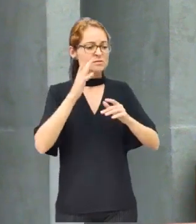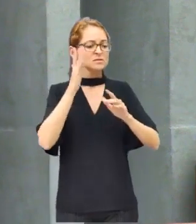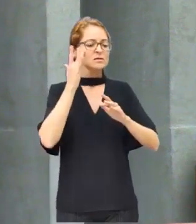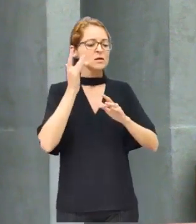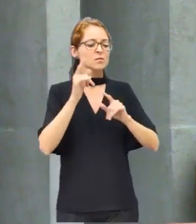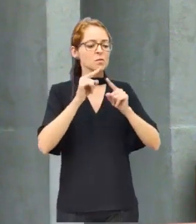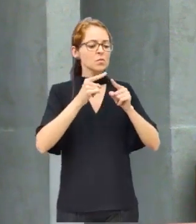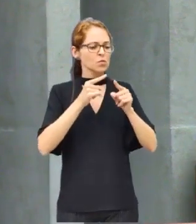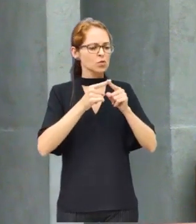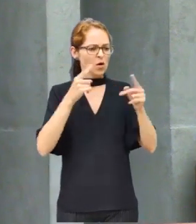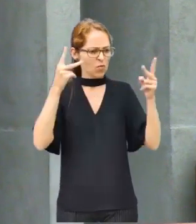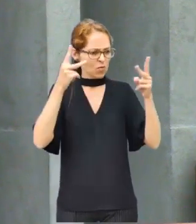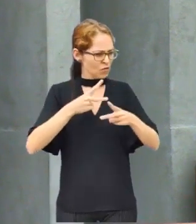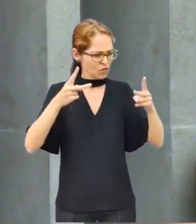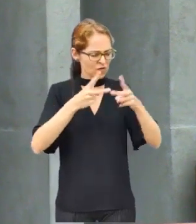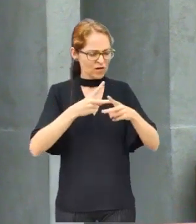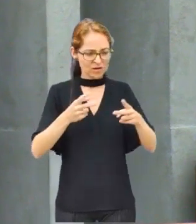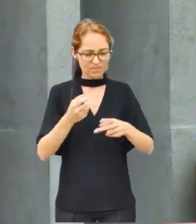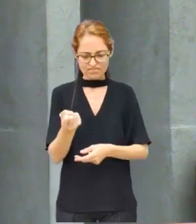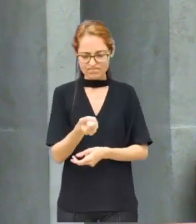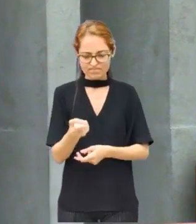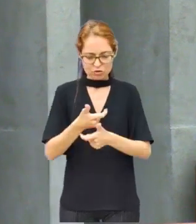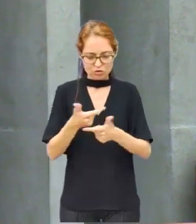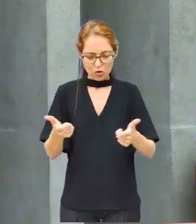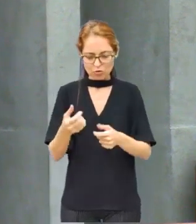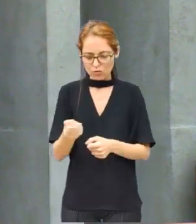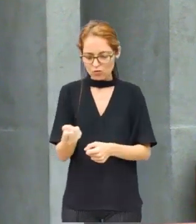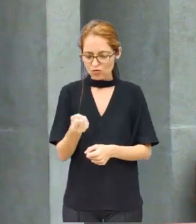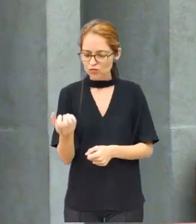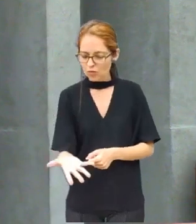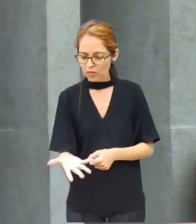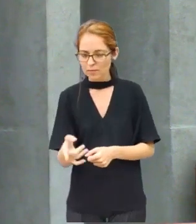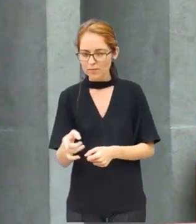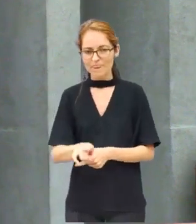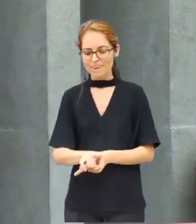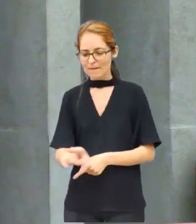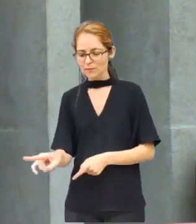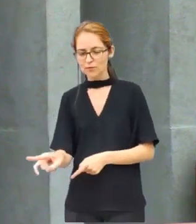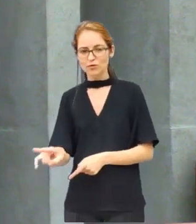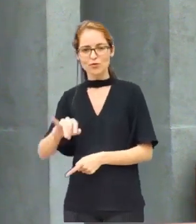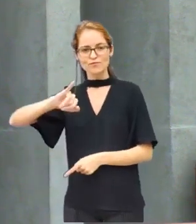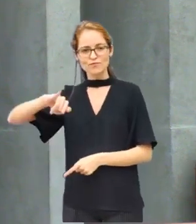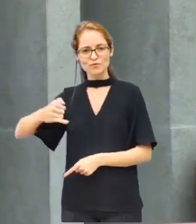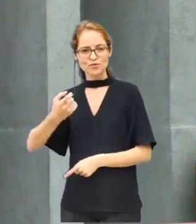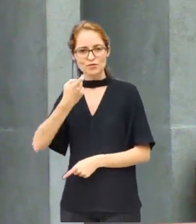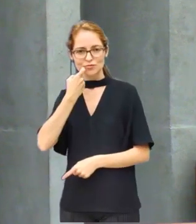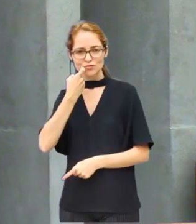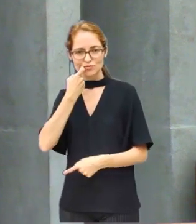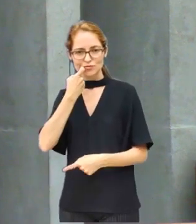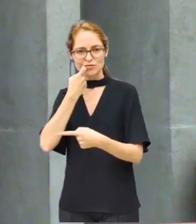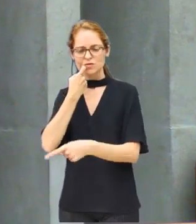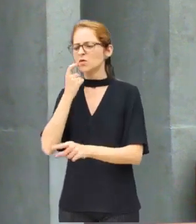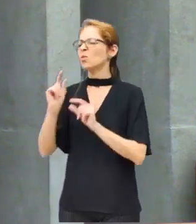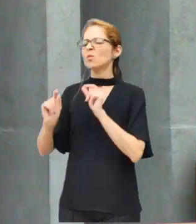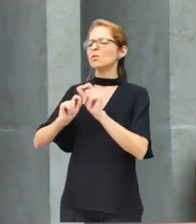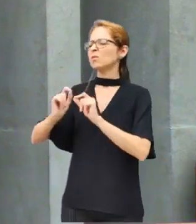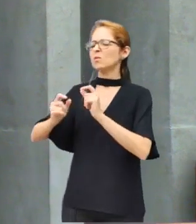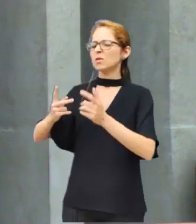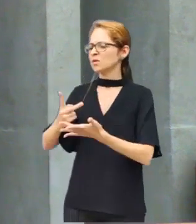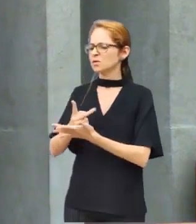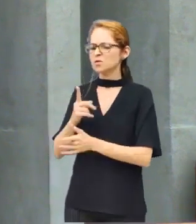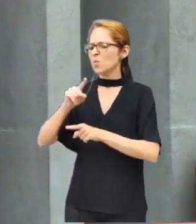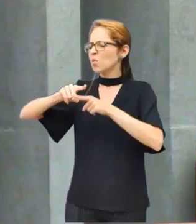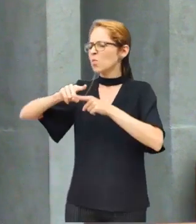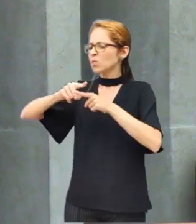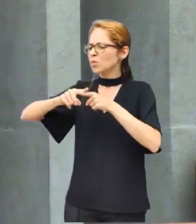esse mal. E lançaram sortes e a sorte caiu sobre Jonas. Então lhe disseram: Declara-nos agora por causa